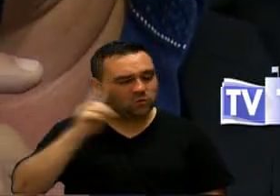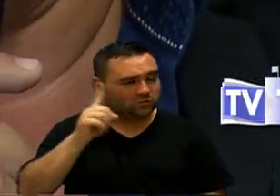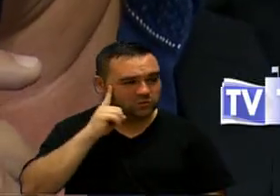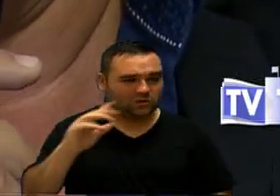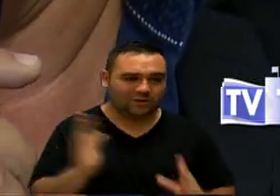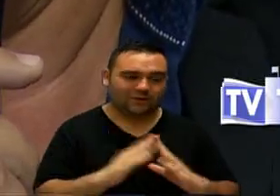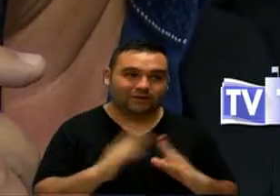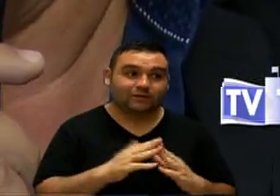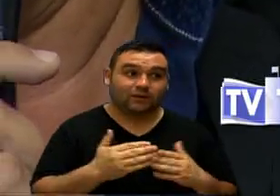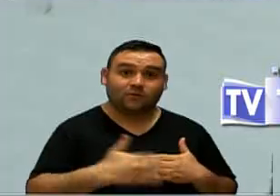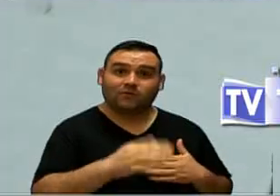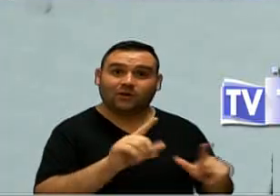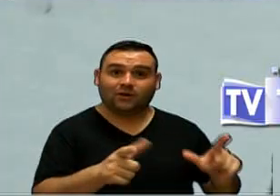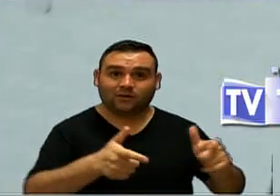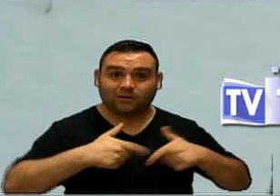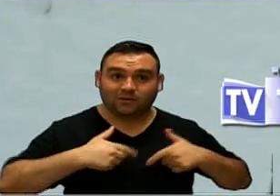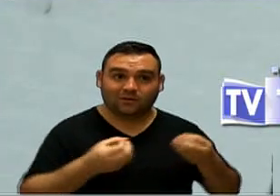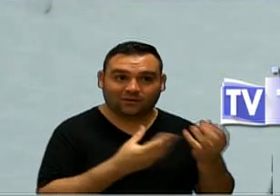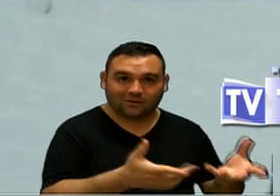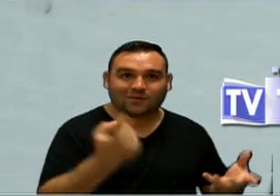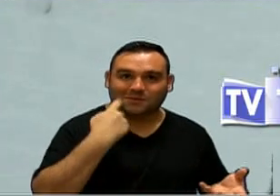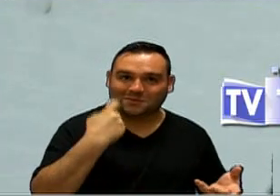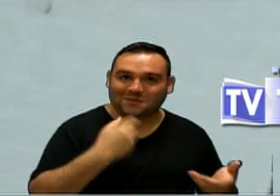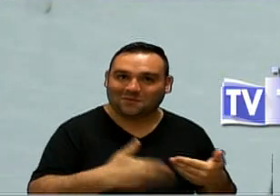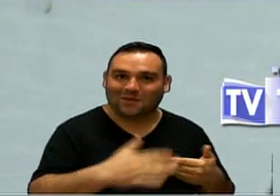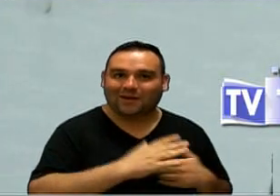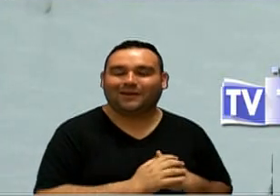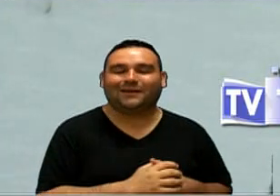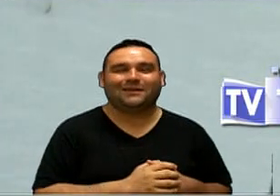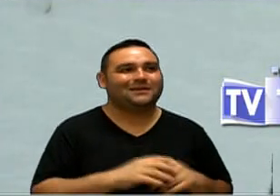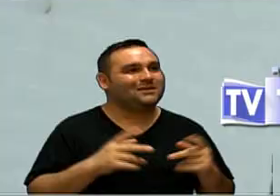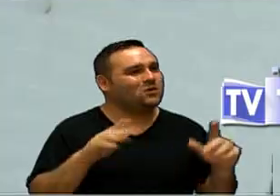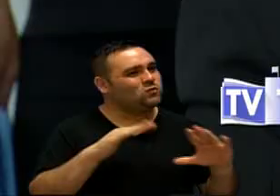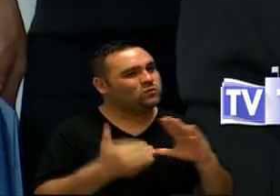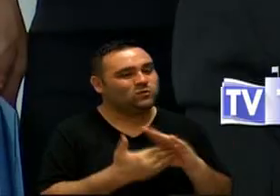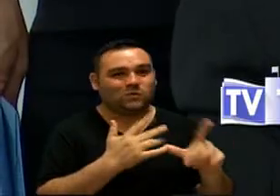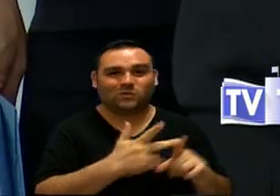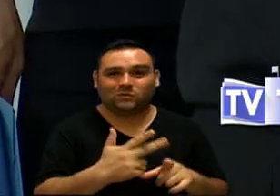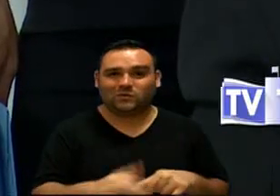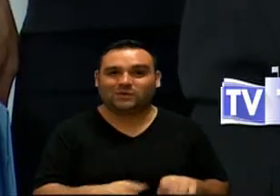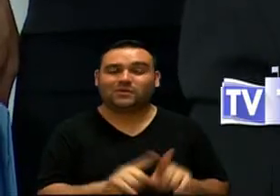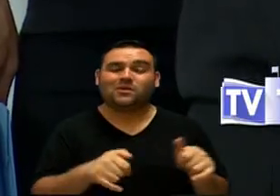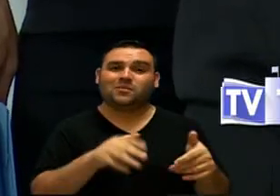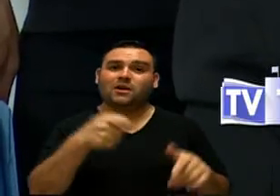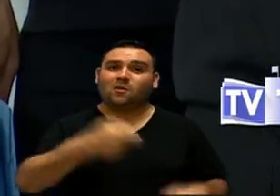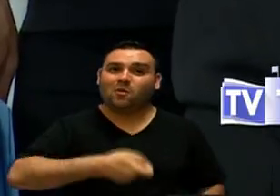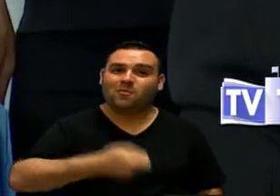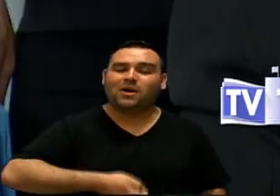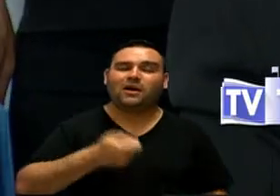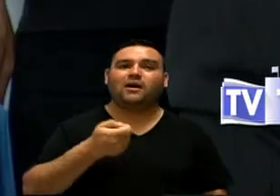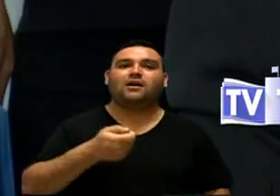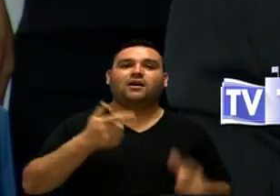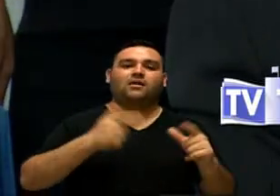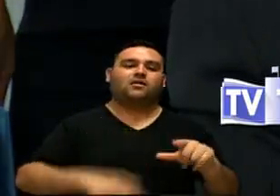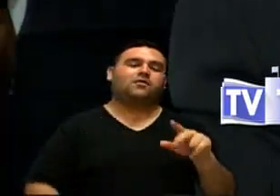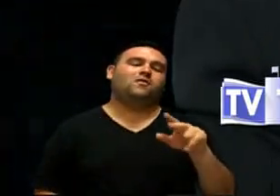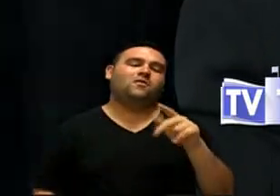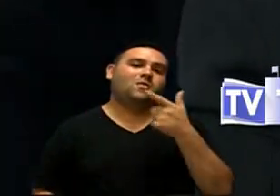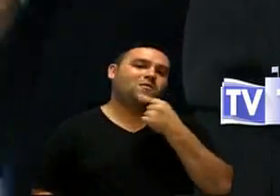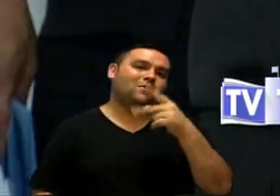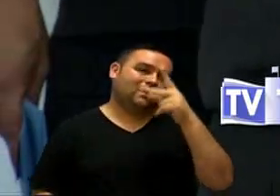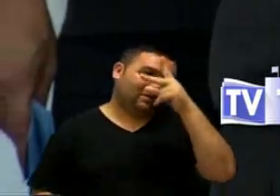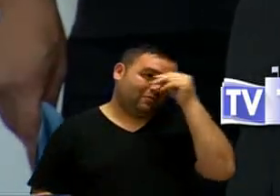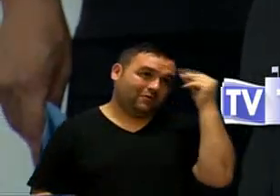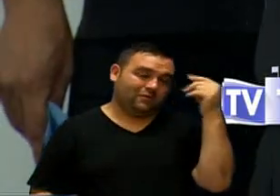casa. Futsal. Ele vai ser homenageado. Obrigado, na obrigado, obrigado. Como todos os campeões. E outra, você vai cobrar lá, na Vila Avenida Bernardes do prefeito,